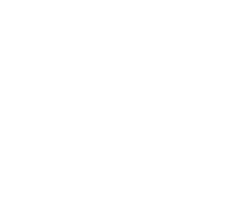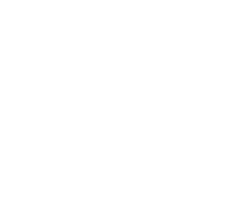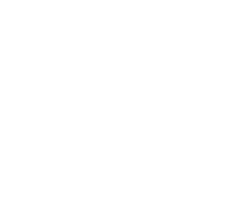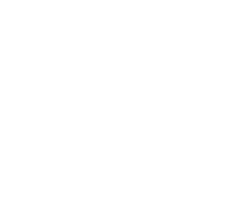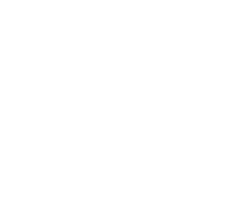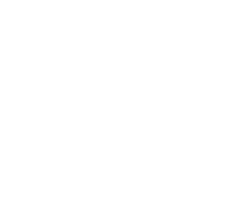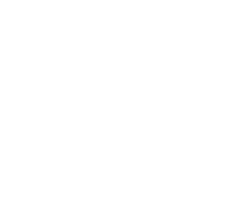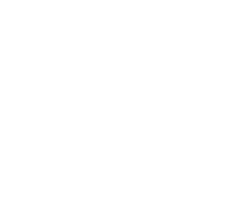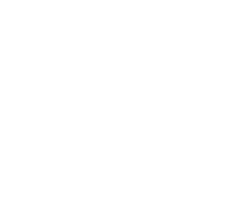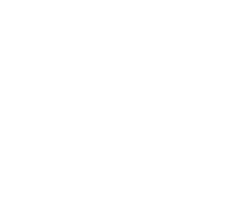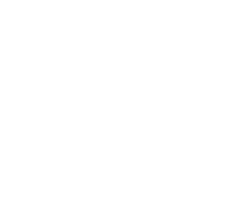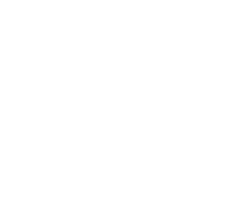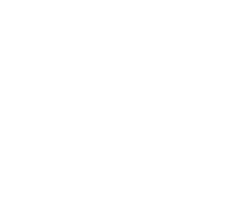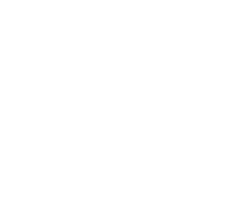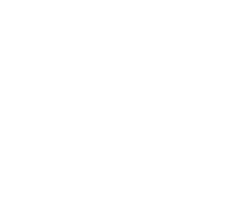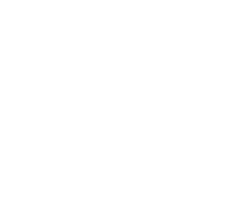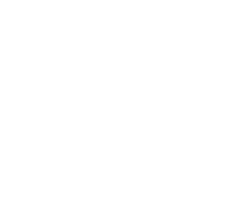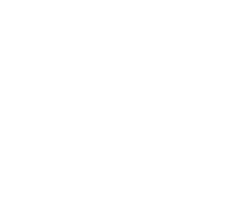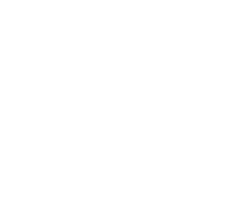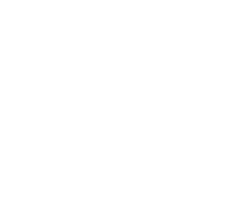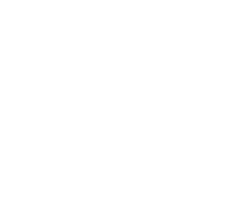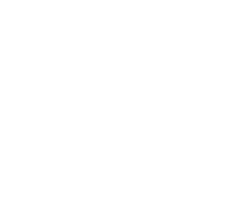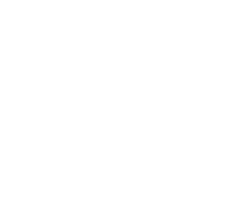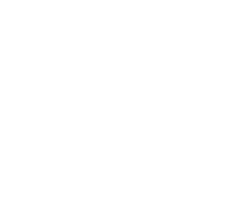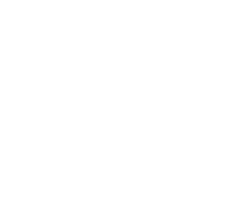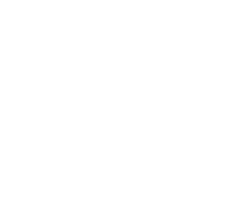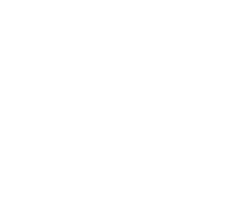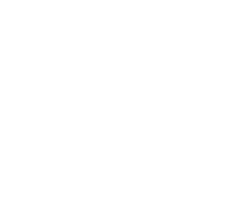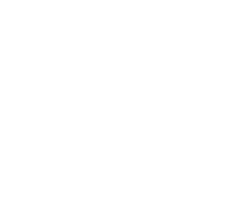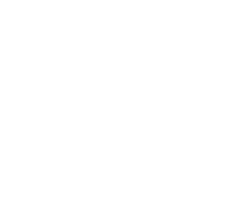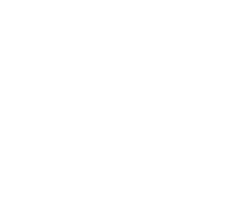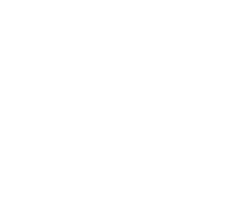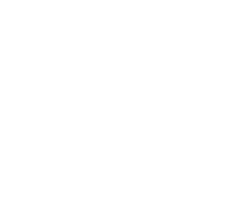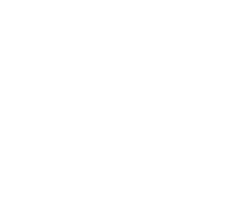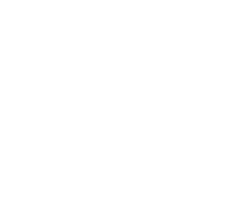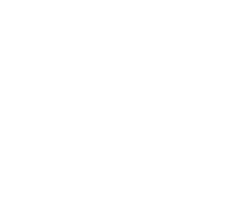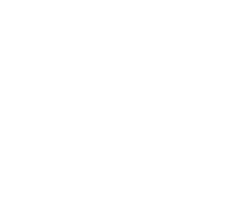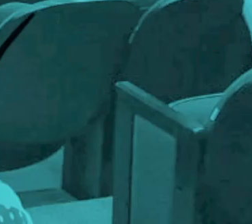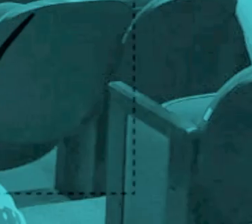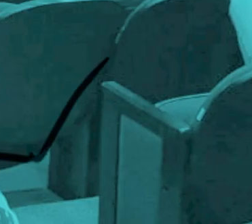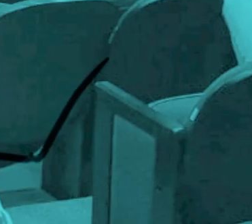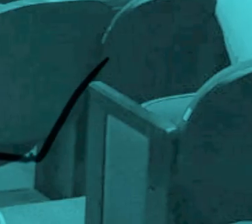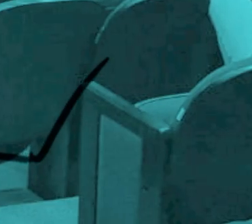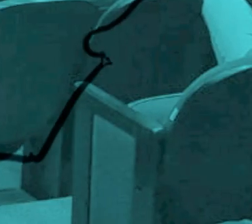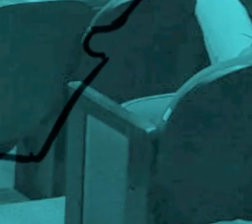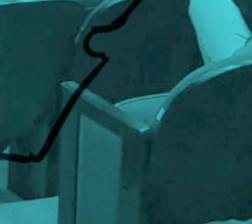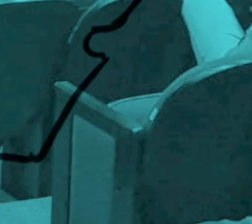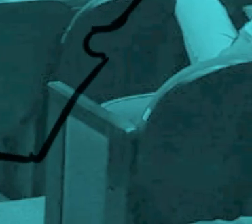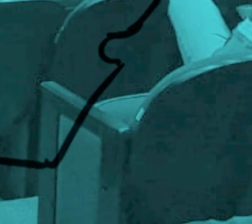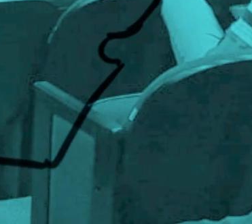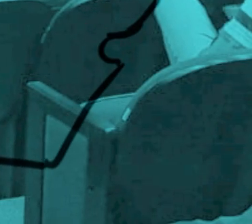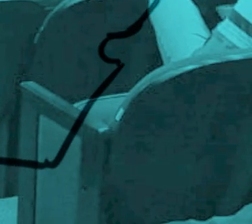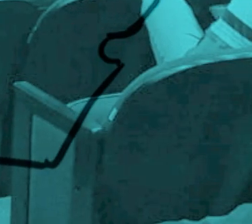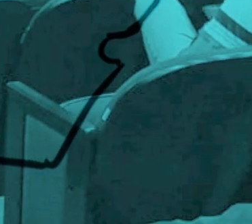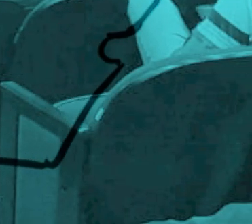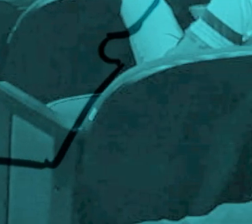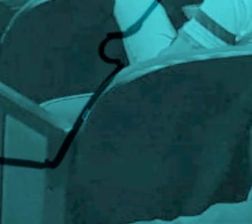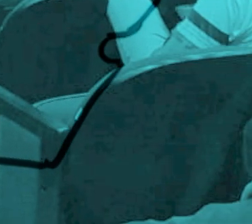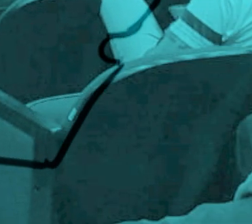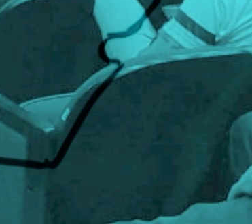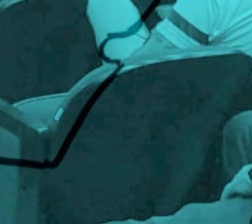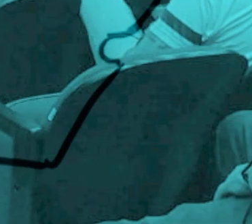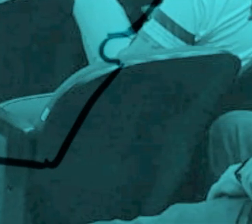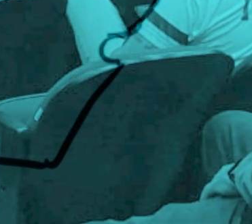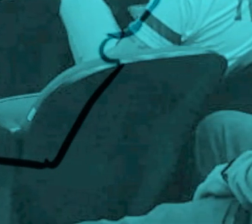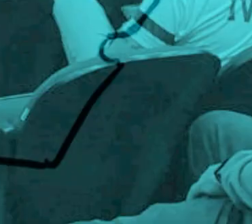No Na atual gestão, a Secretaria do Esporte do Paraná